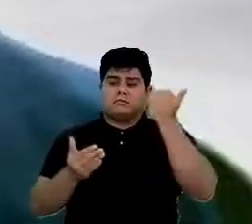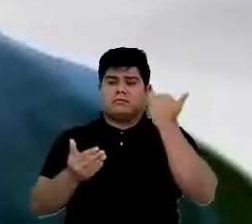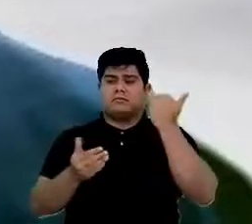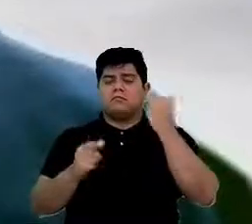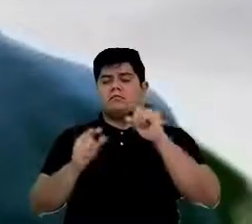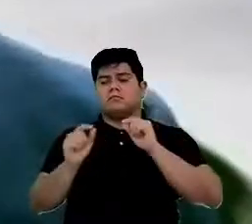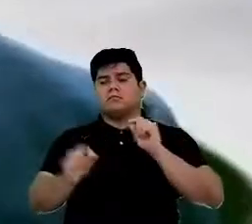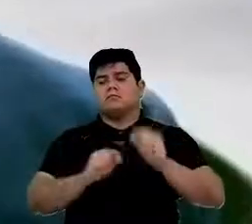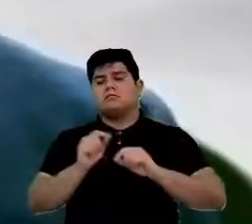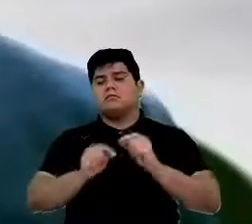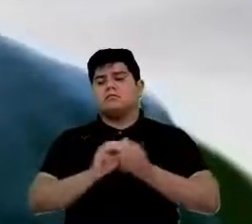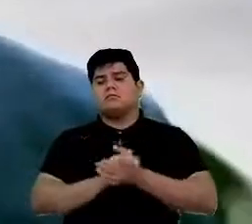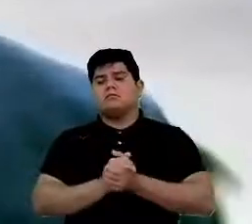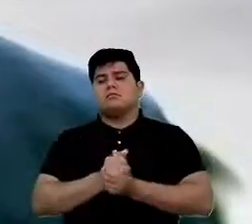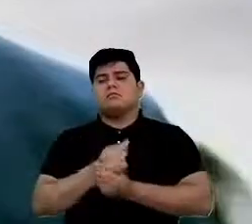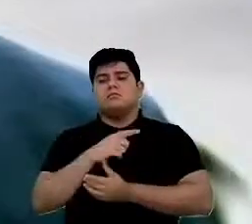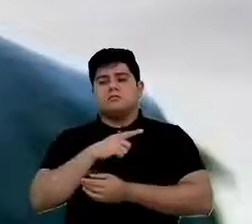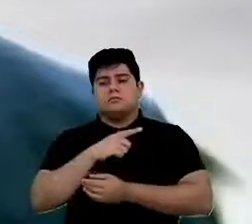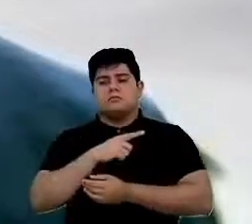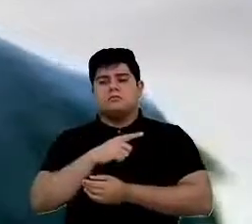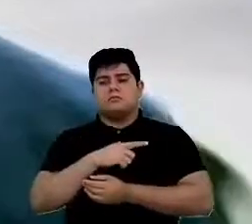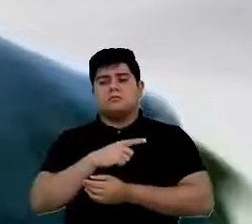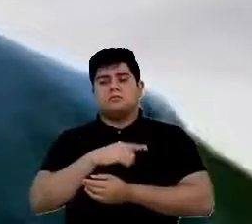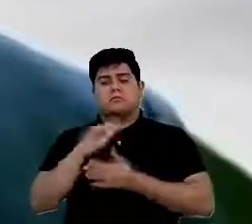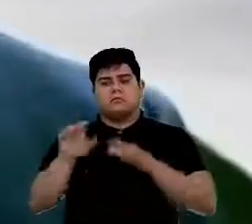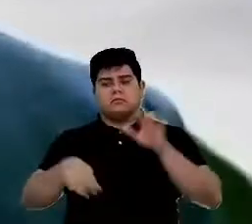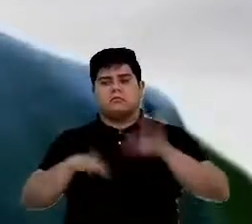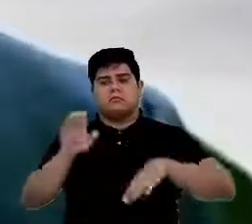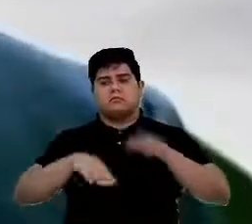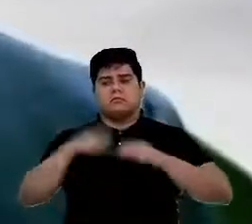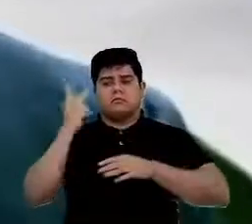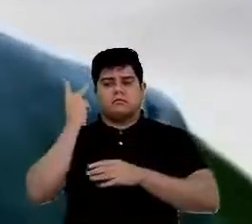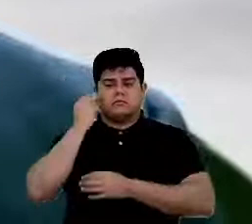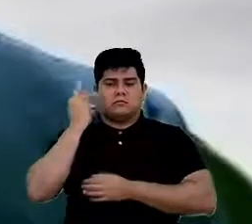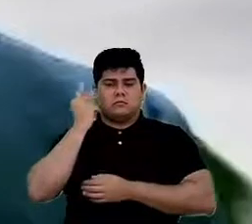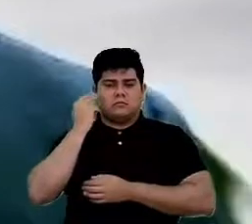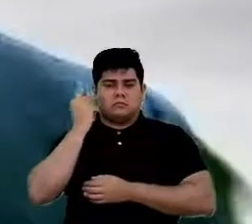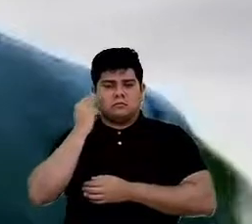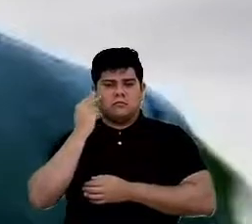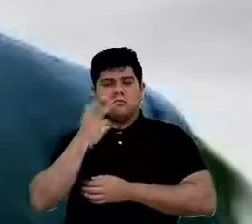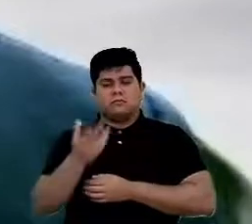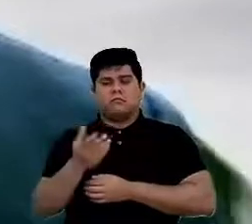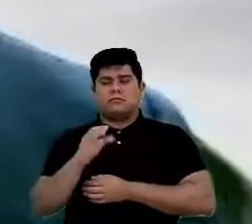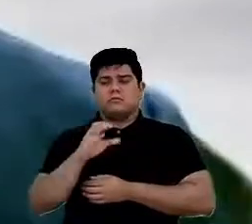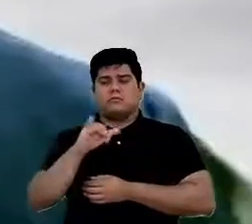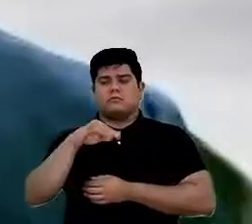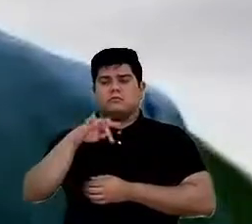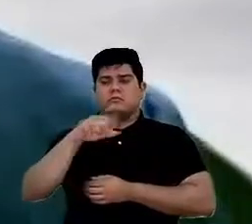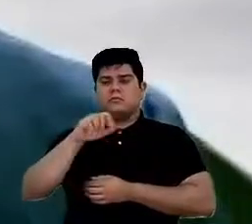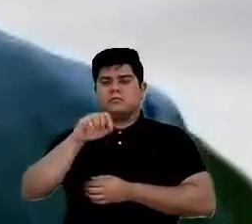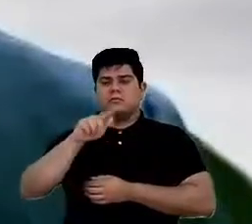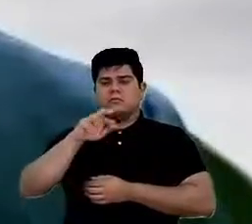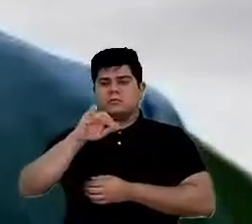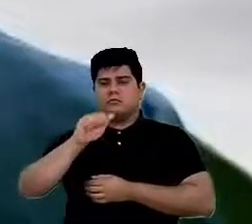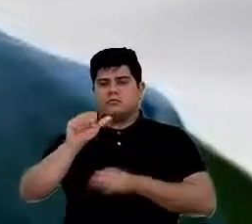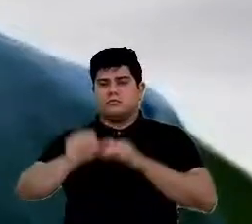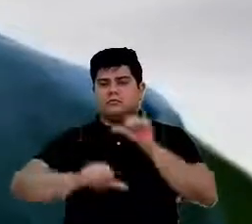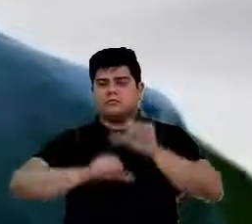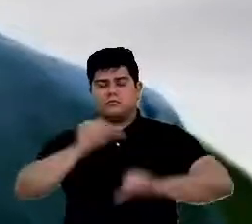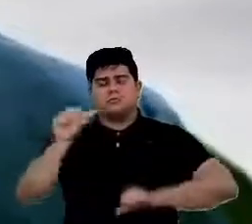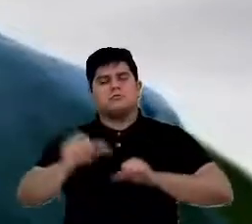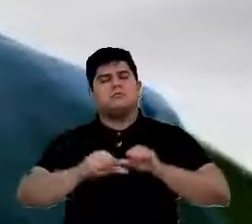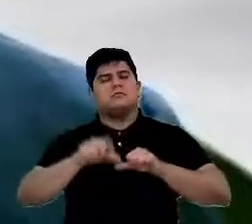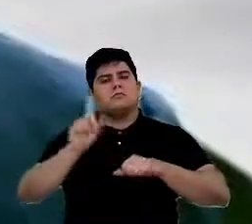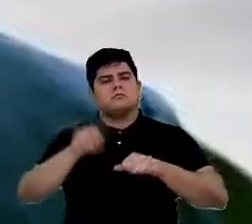a cintilografia tem casos até de ressonância normal e a cintilografia alterada. Ela é